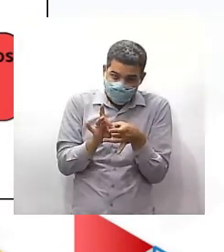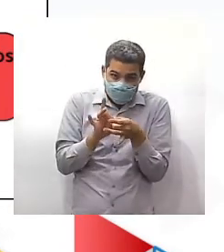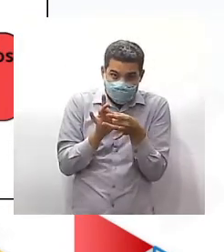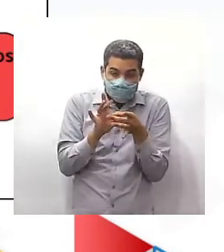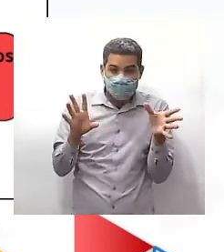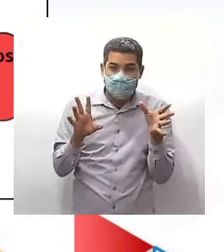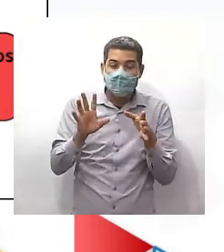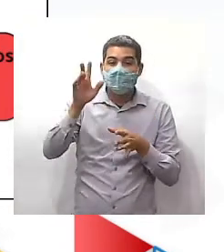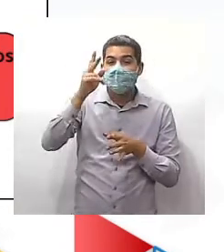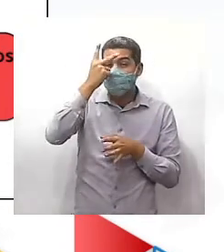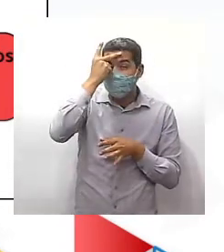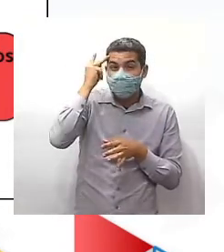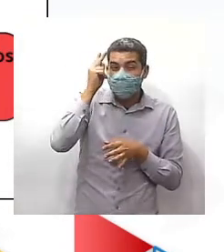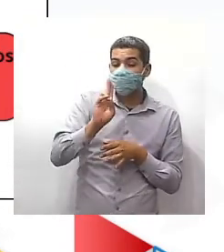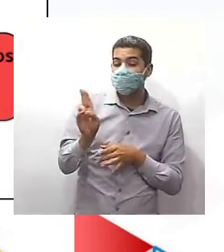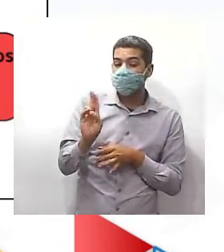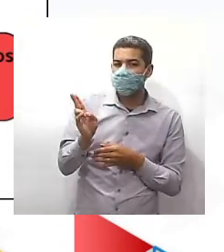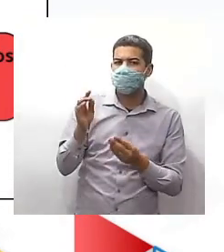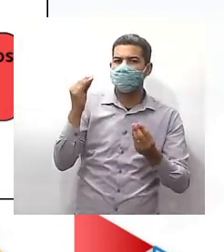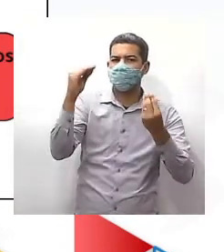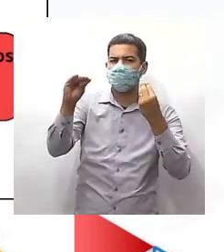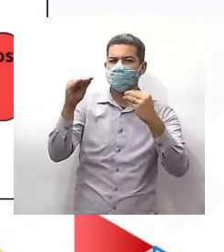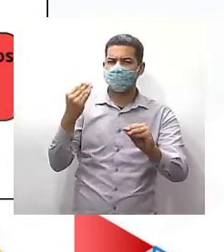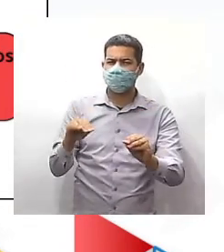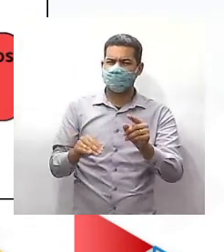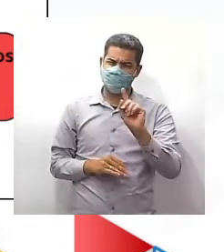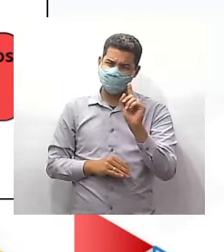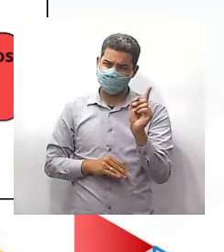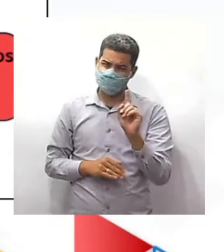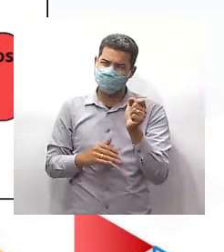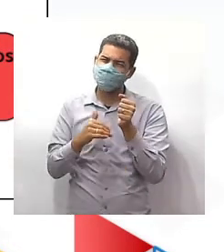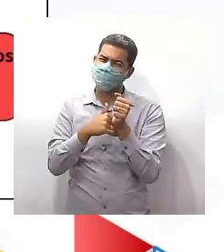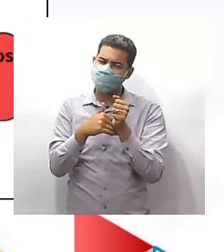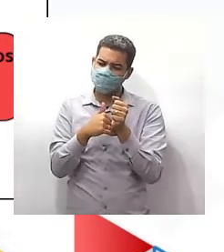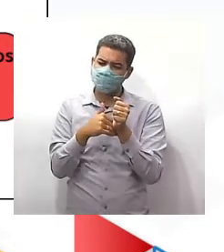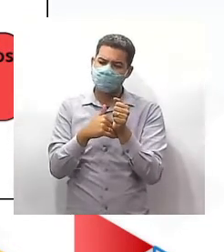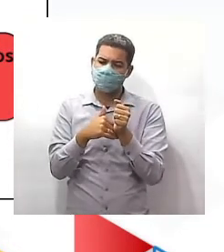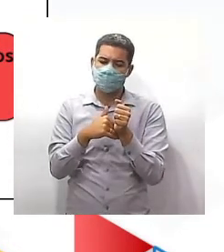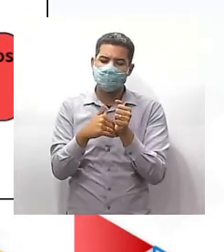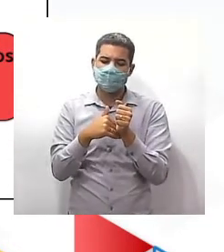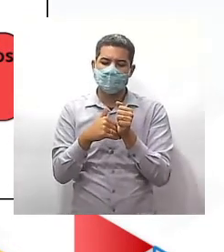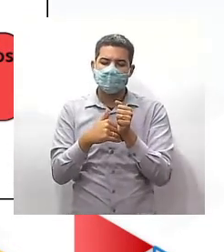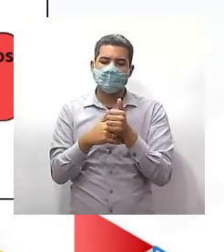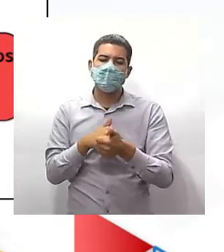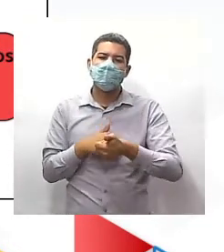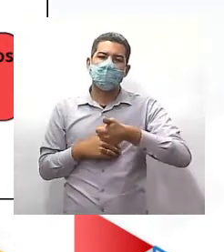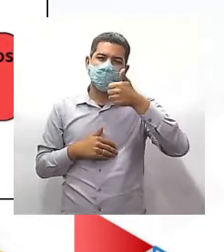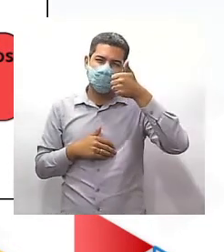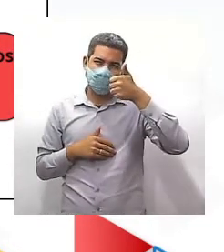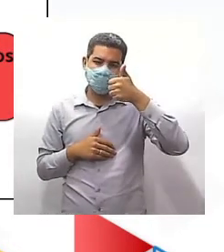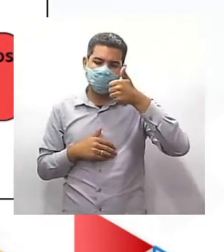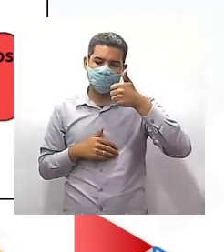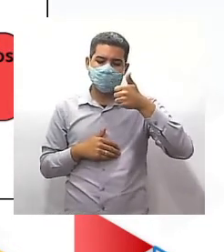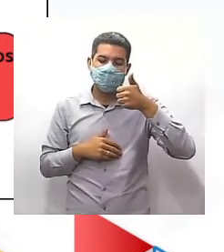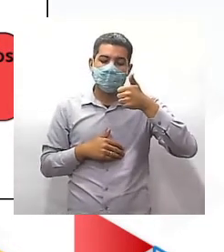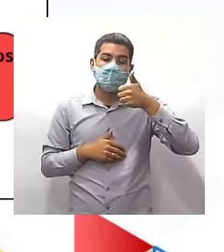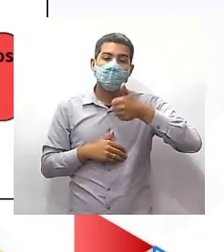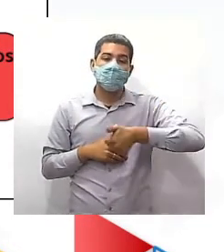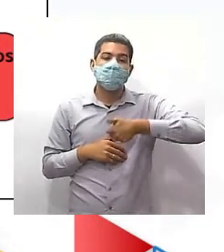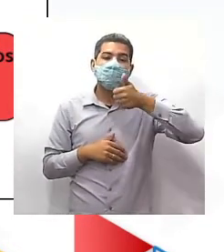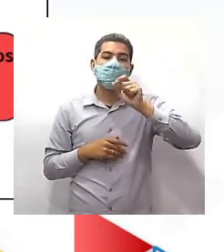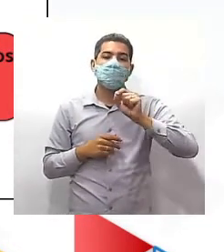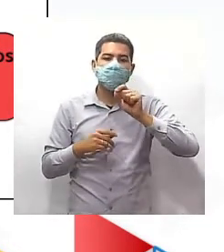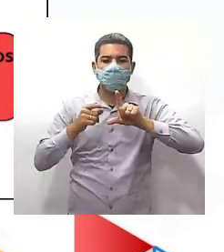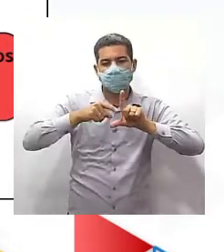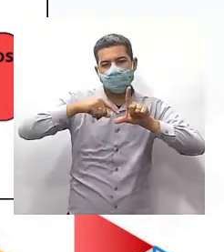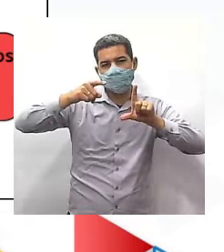não identificar ninguém que foi pesquisado, tá bom? Mas pode, mas o ideal é que a gente faça dela um gráfico, tá bom?